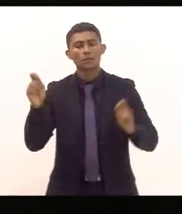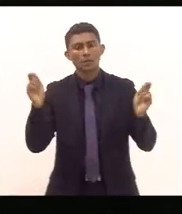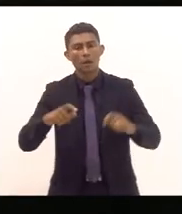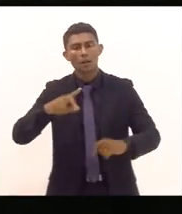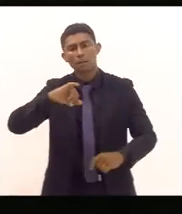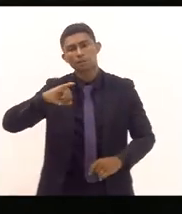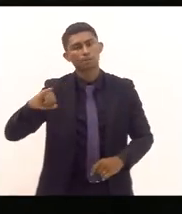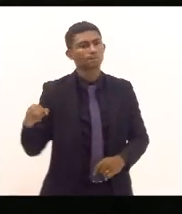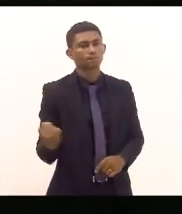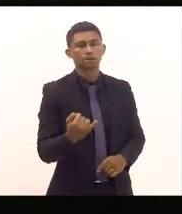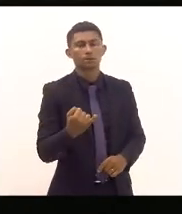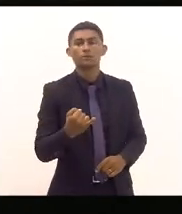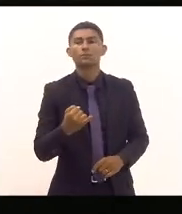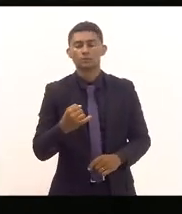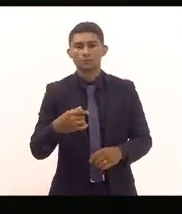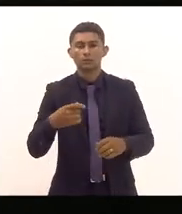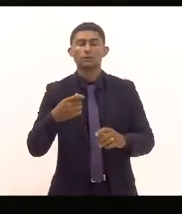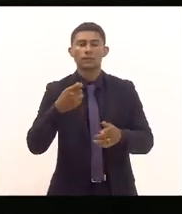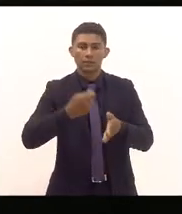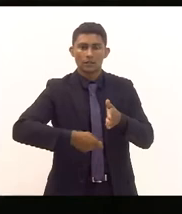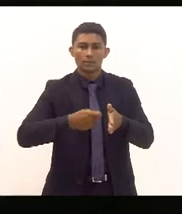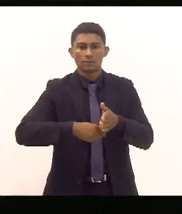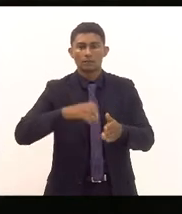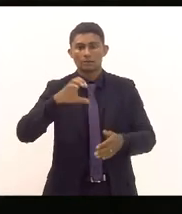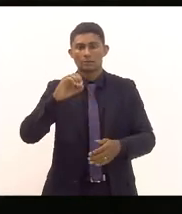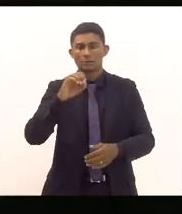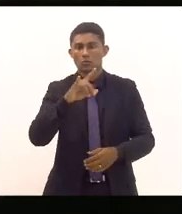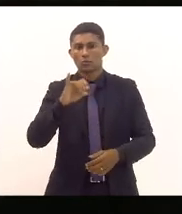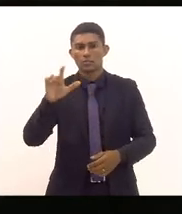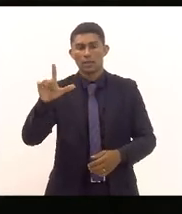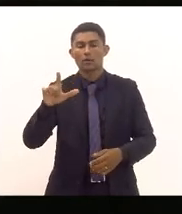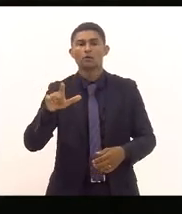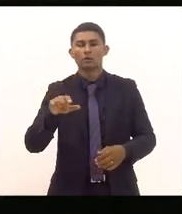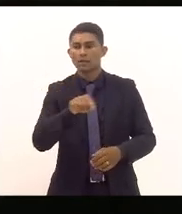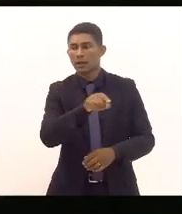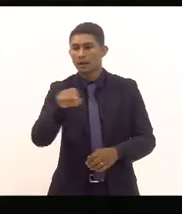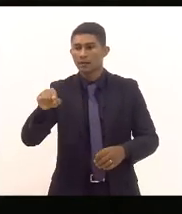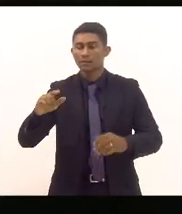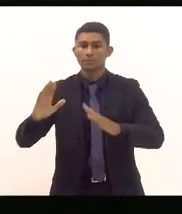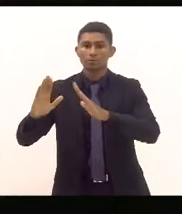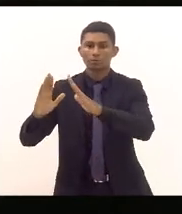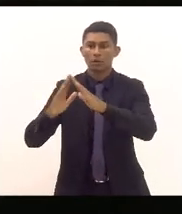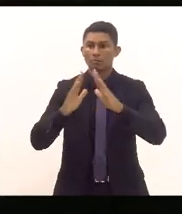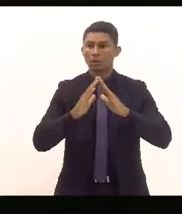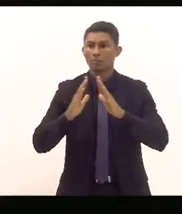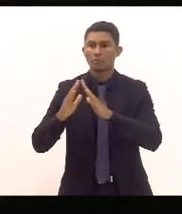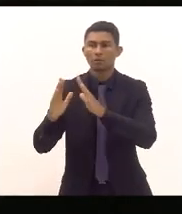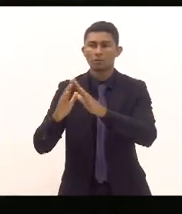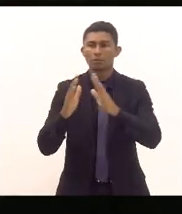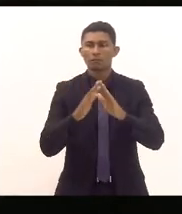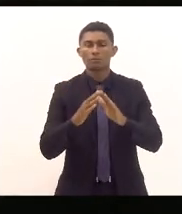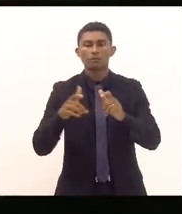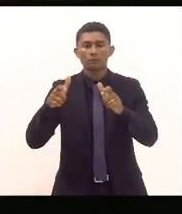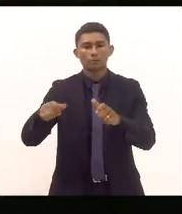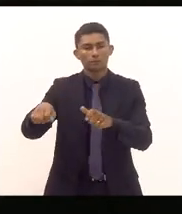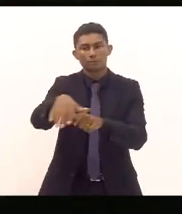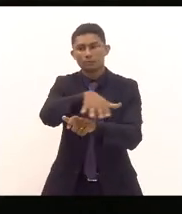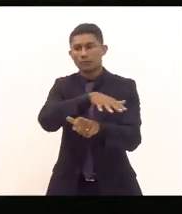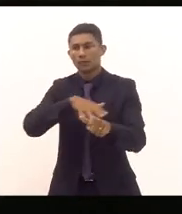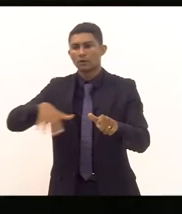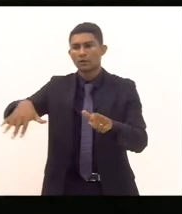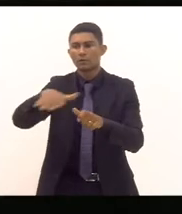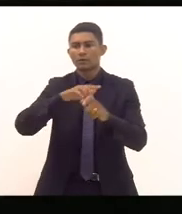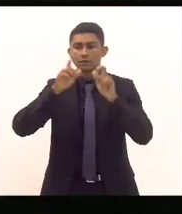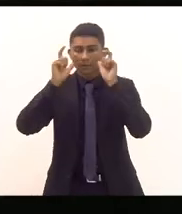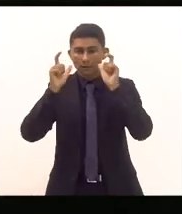e de água e esgotamento sanitário dos habitantes de imóveis residenciais situado nas áreas consideradas de